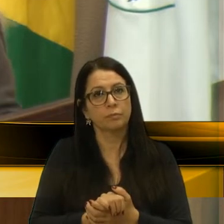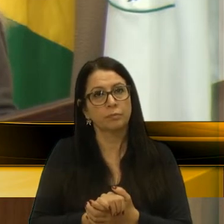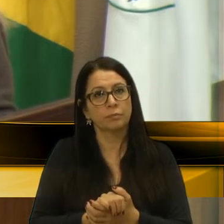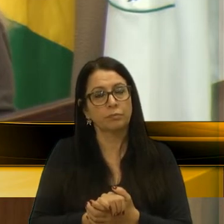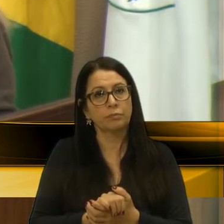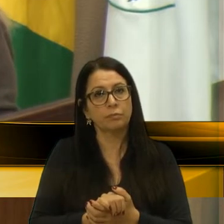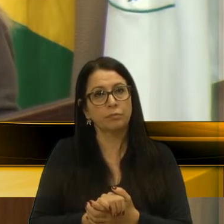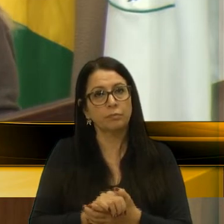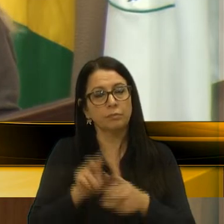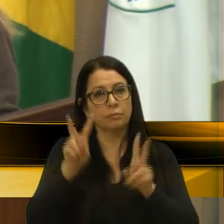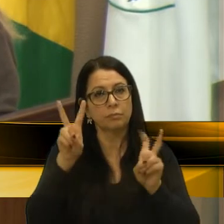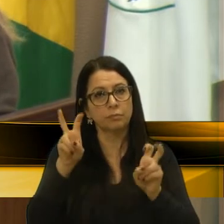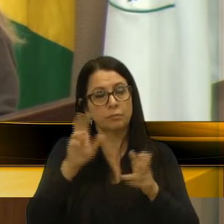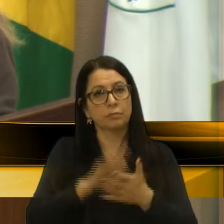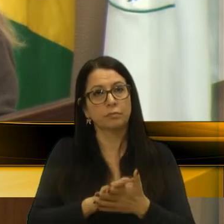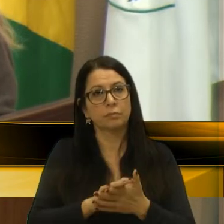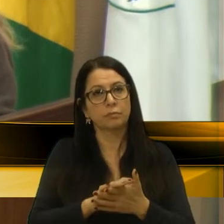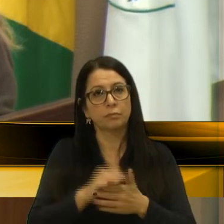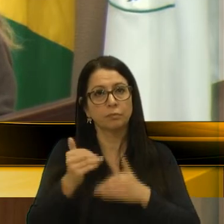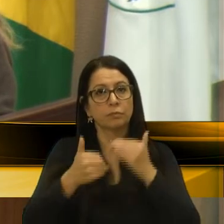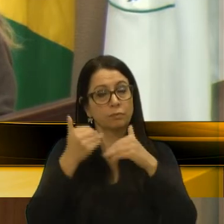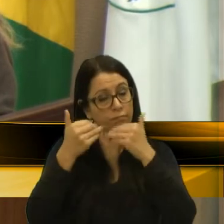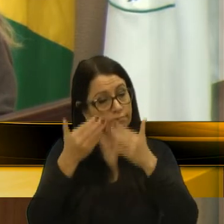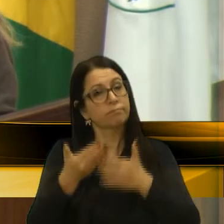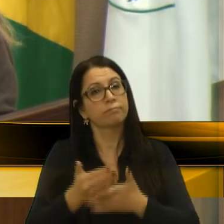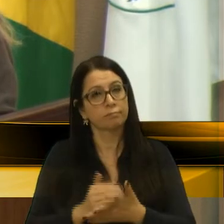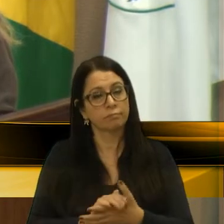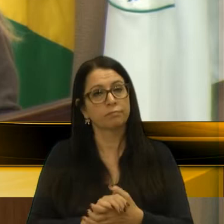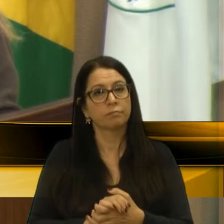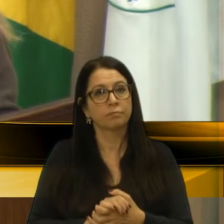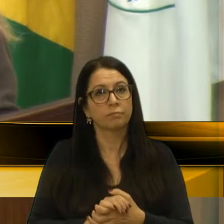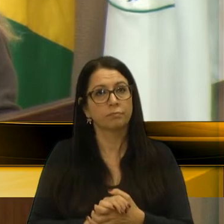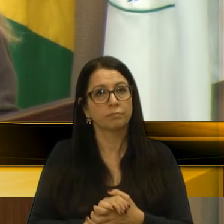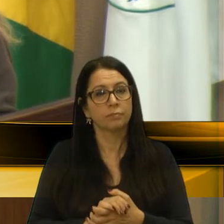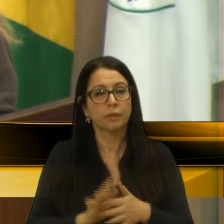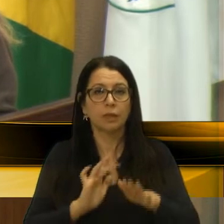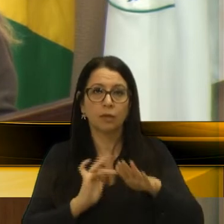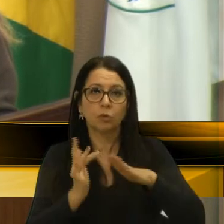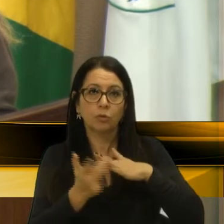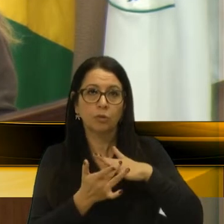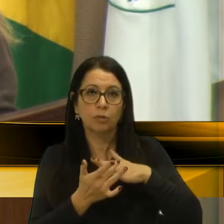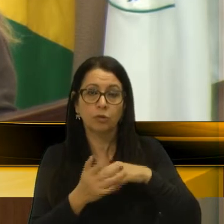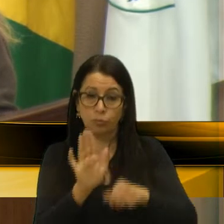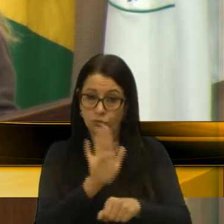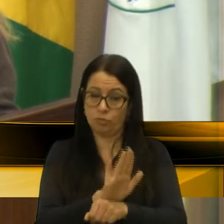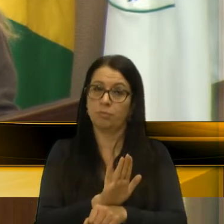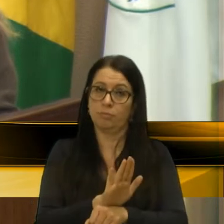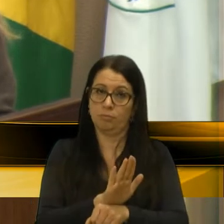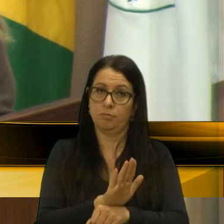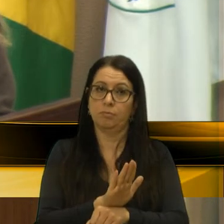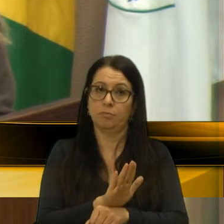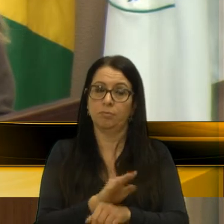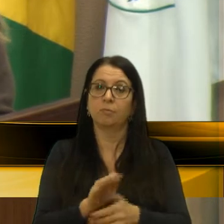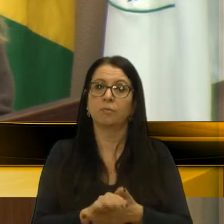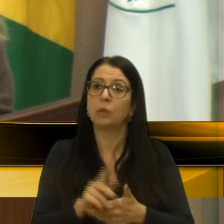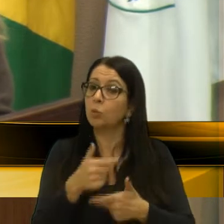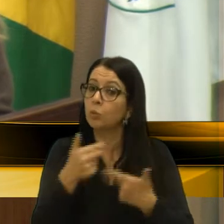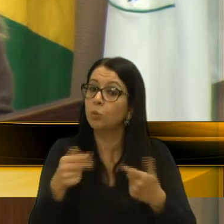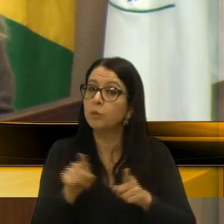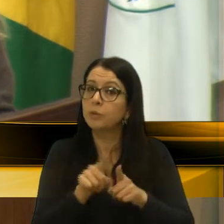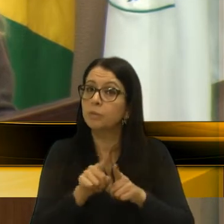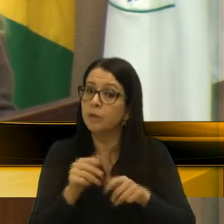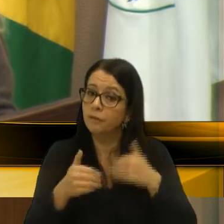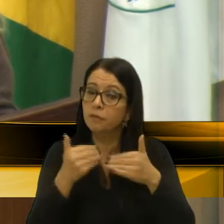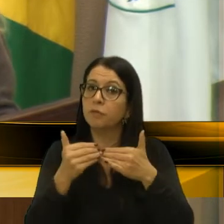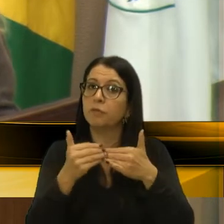desse tema, a gente evoluiu, né? As redes sociais ajudaram. E outra coisa que fez